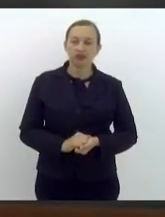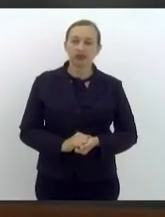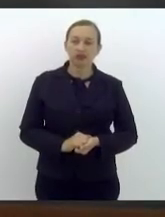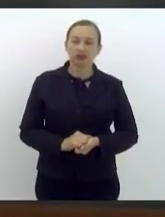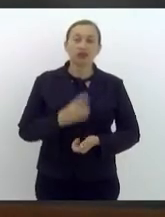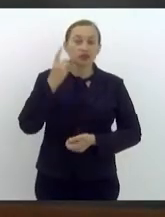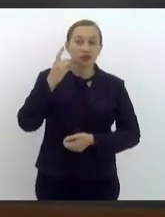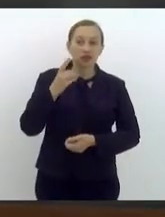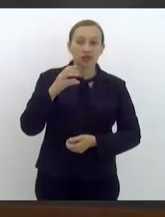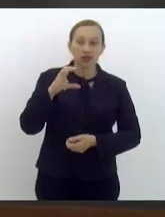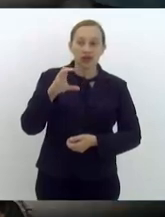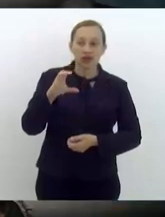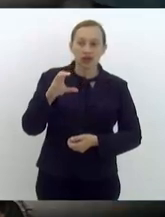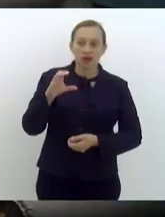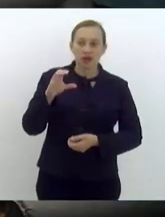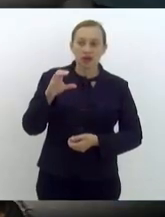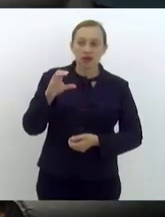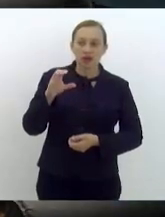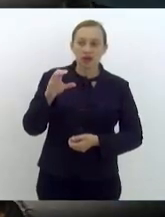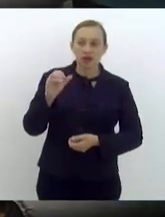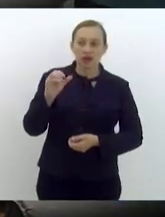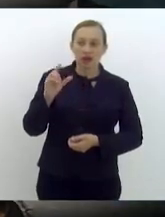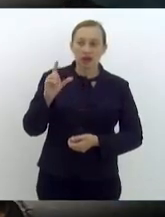Carlos Mink.